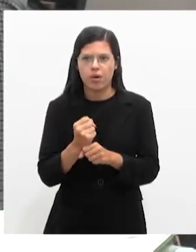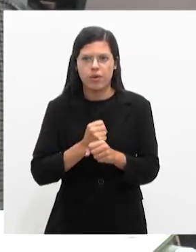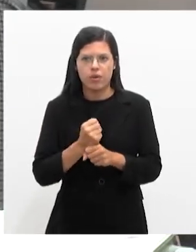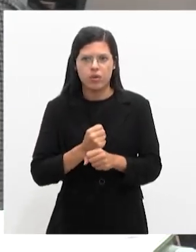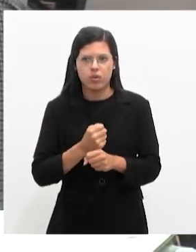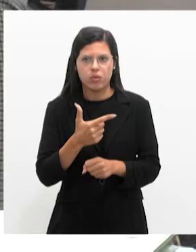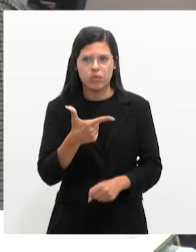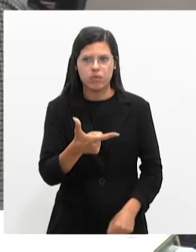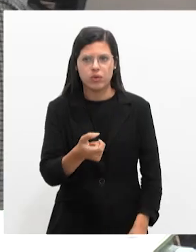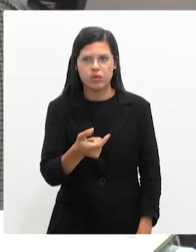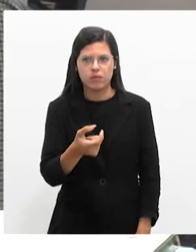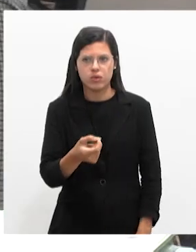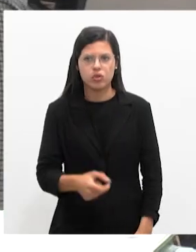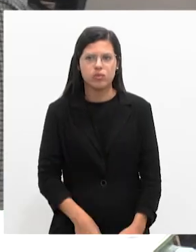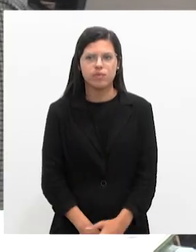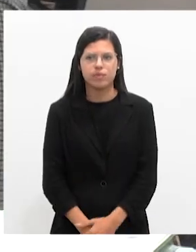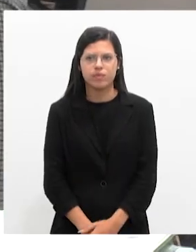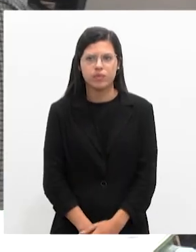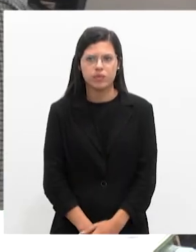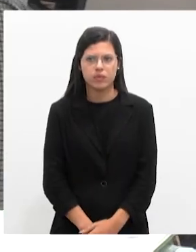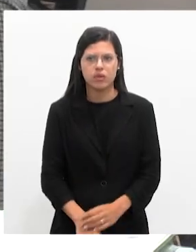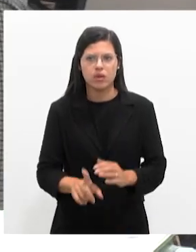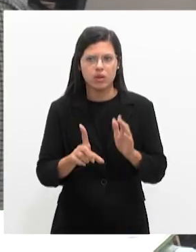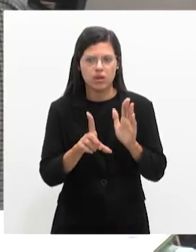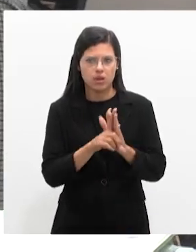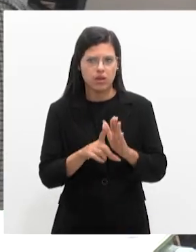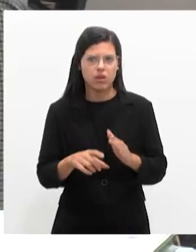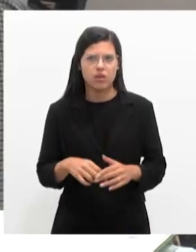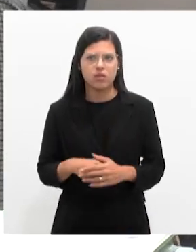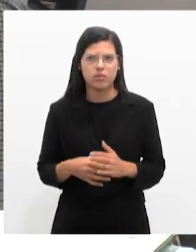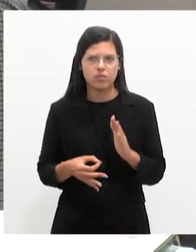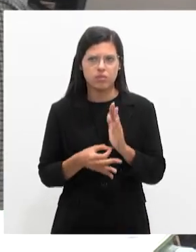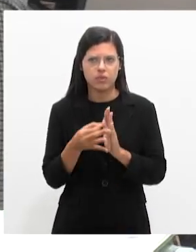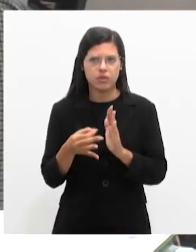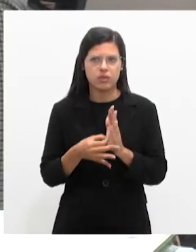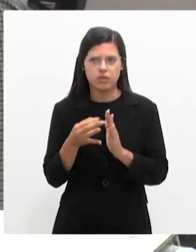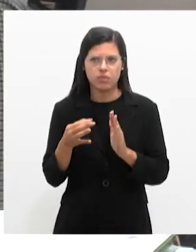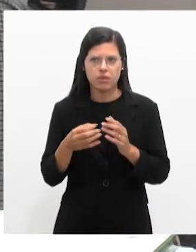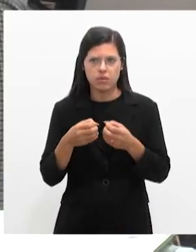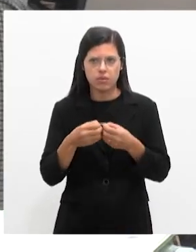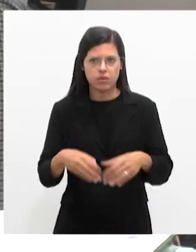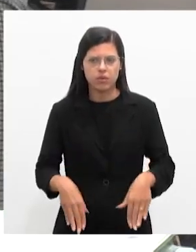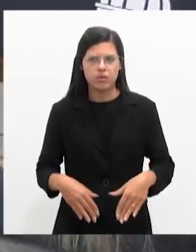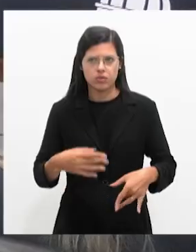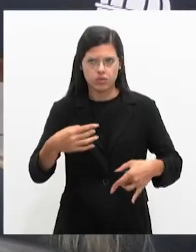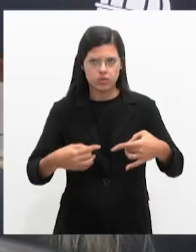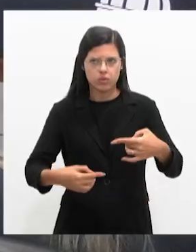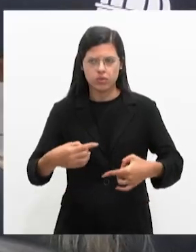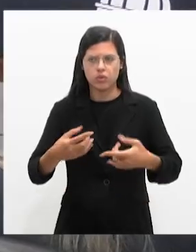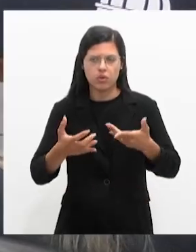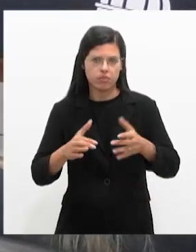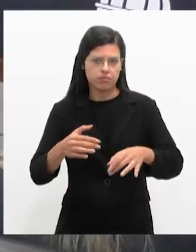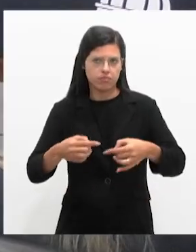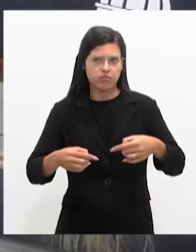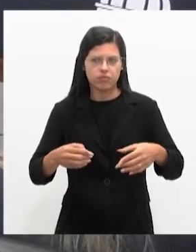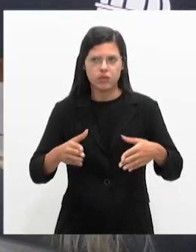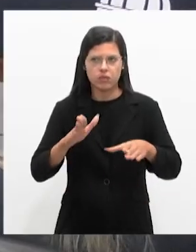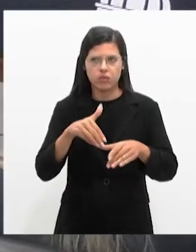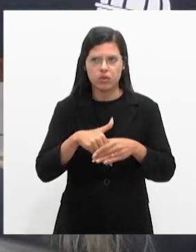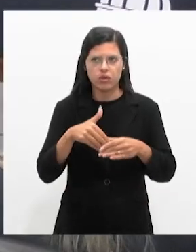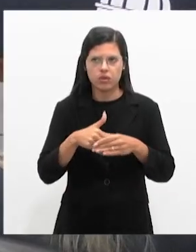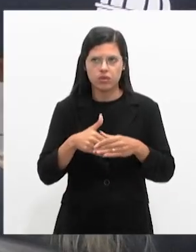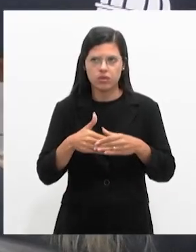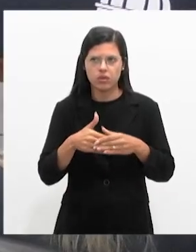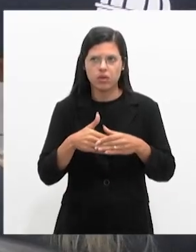é lei. Então, o meu parecer aí foi pela prejudicabilidade. Então, em discussão, não havendo quem queira discutir, em votação, o parecer